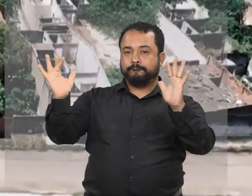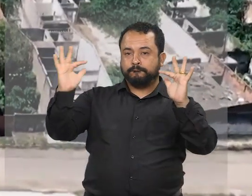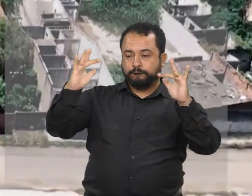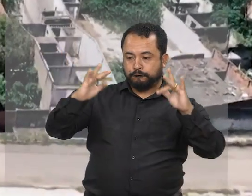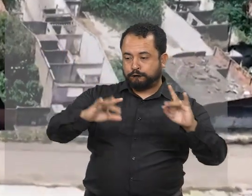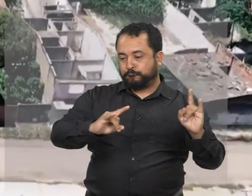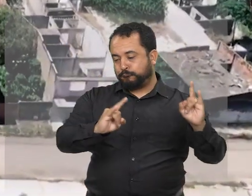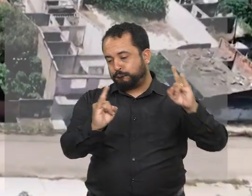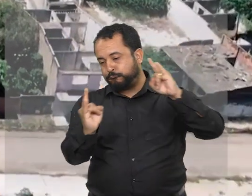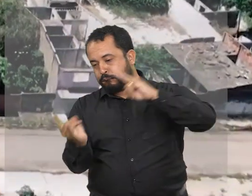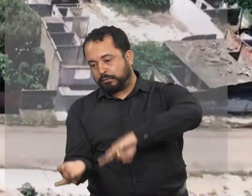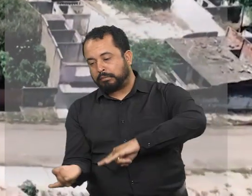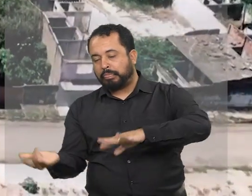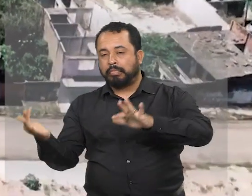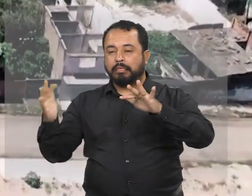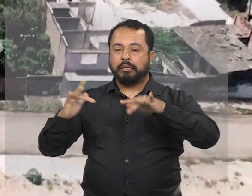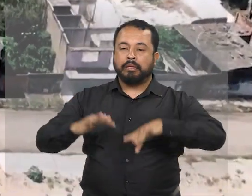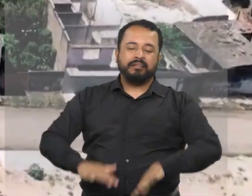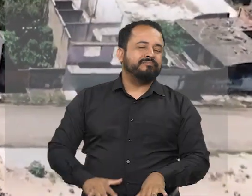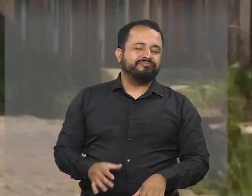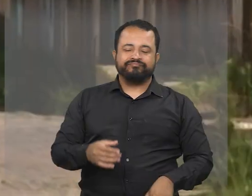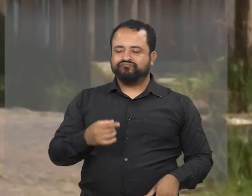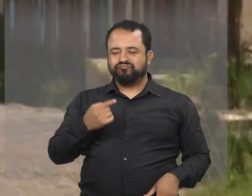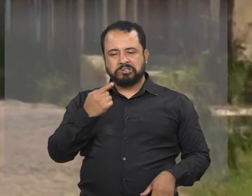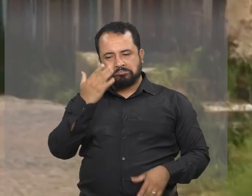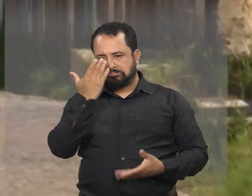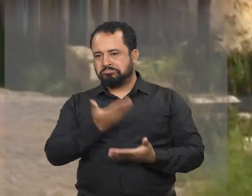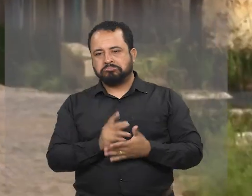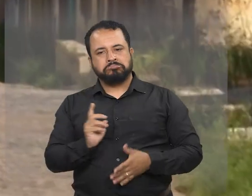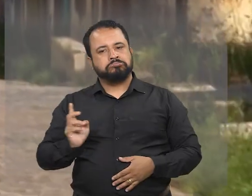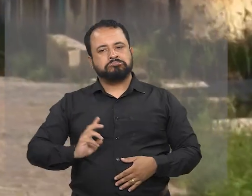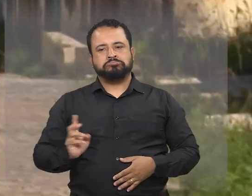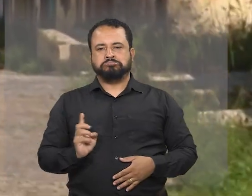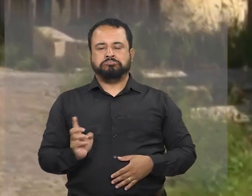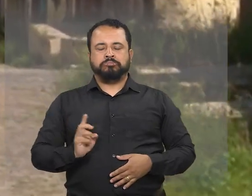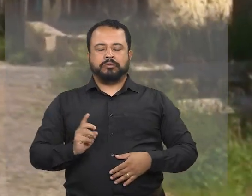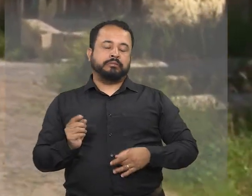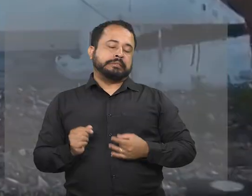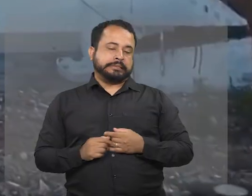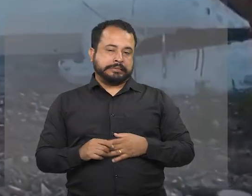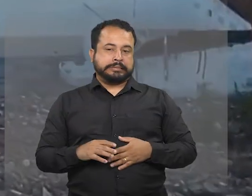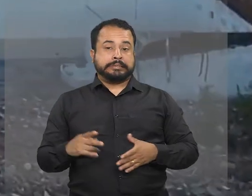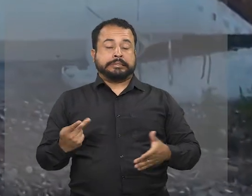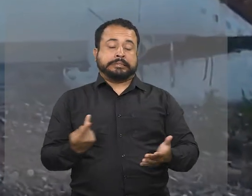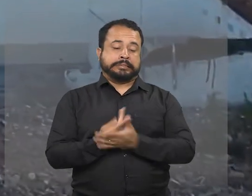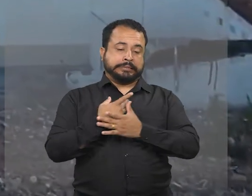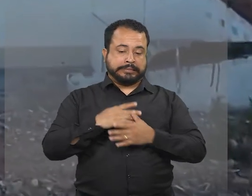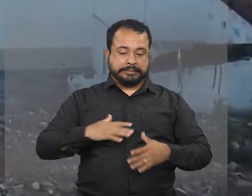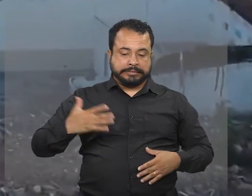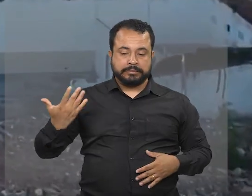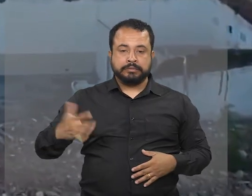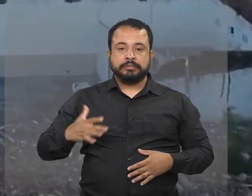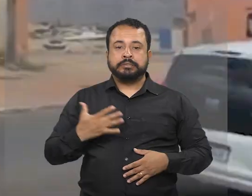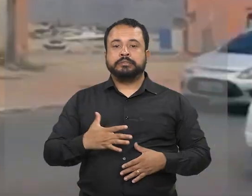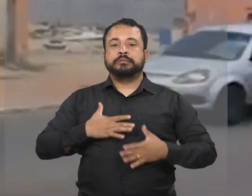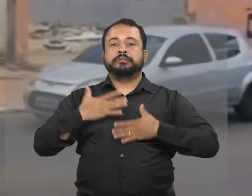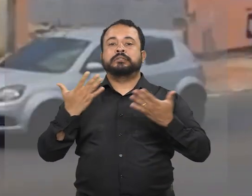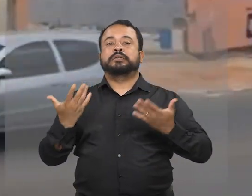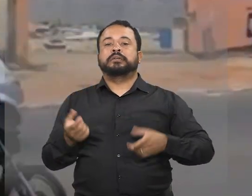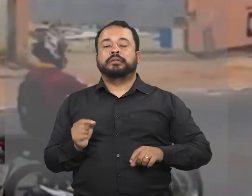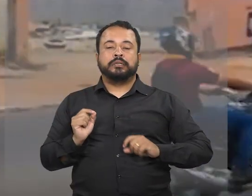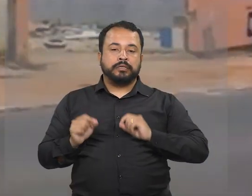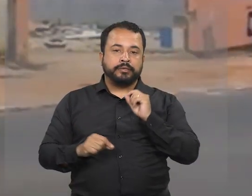vertical. E isso foi algo que ninguém imaginava que podia acontecer. Foi a partir desse momento que